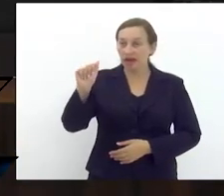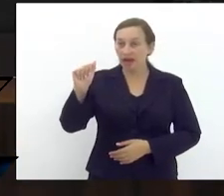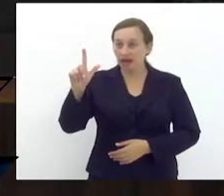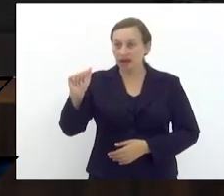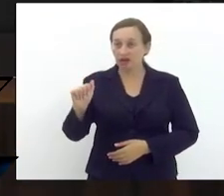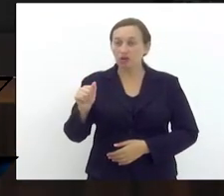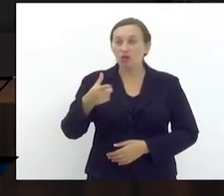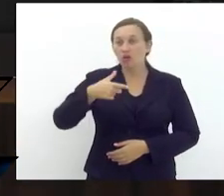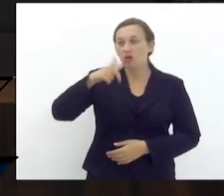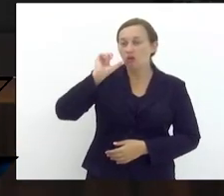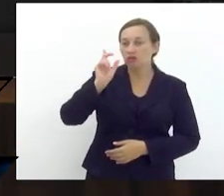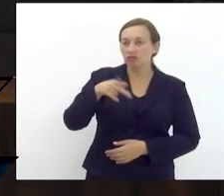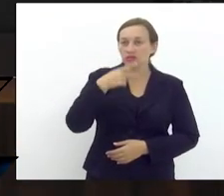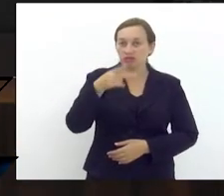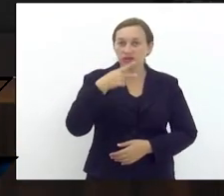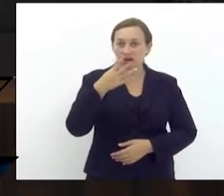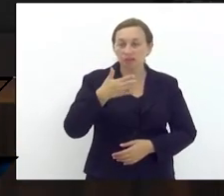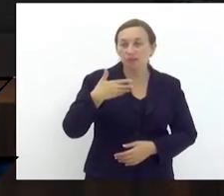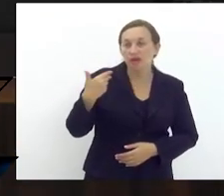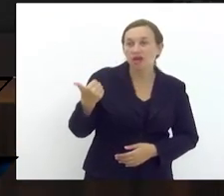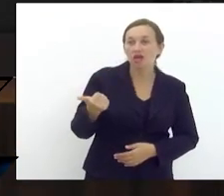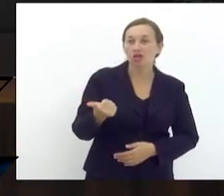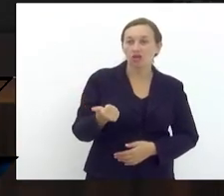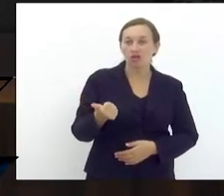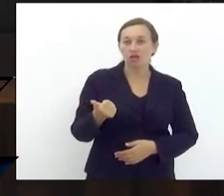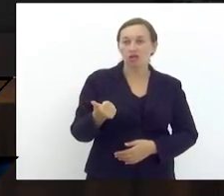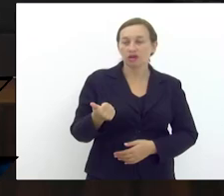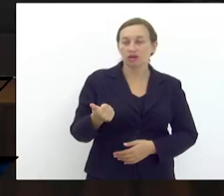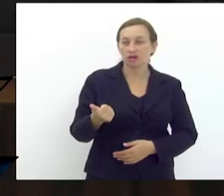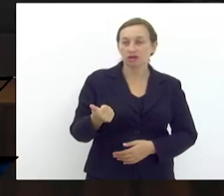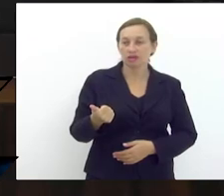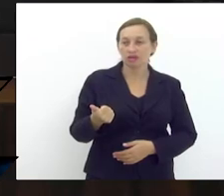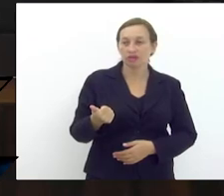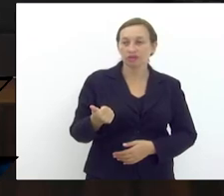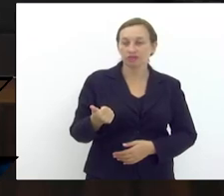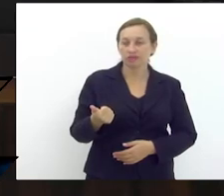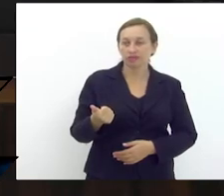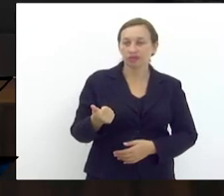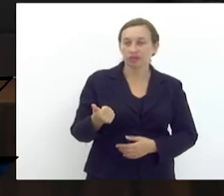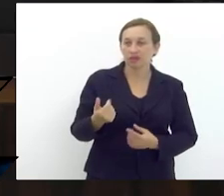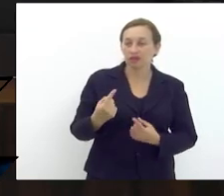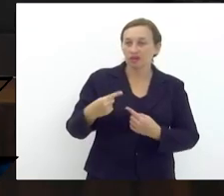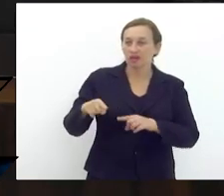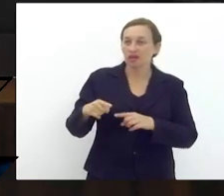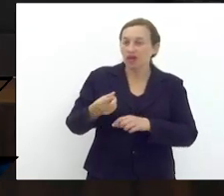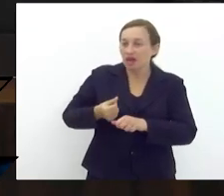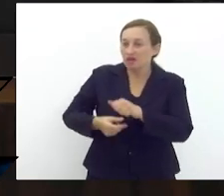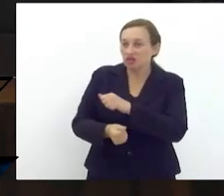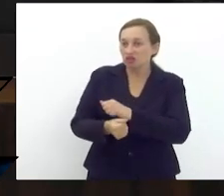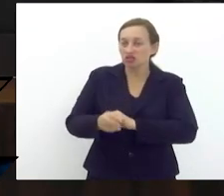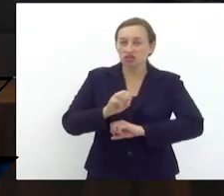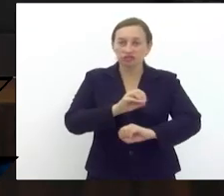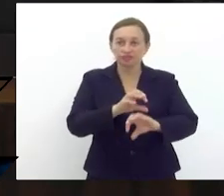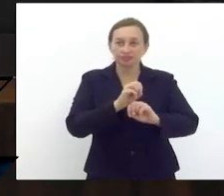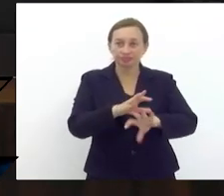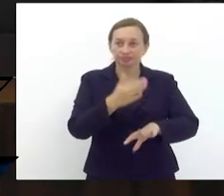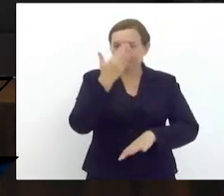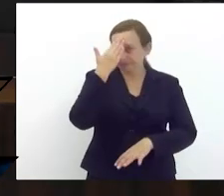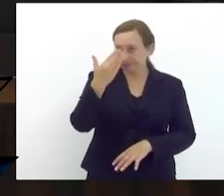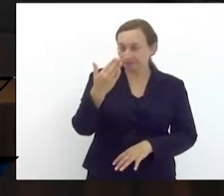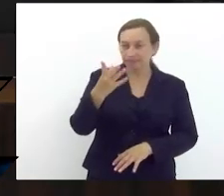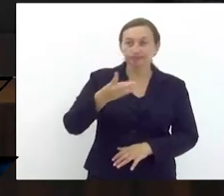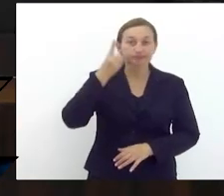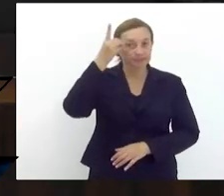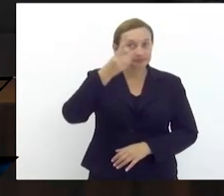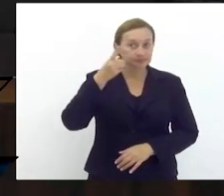quando ela disse que é melhor forma de se vingar é investir na educação agradecendo a